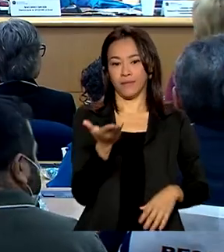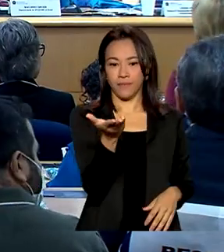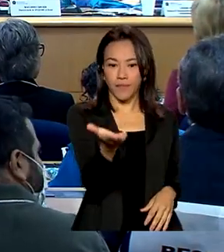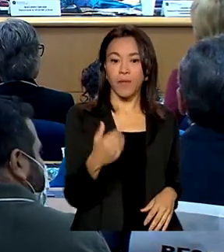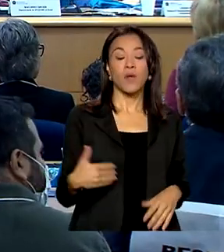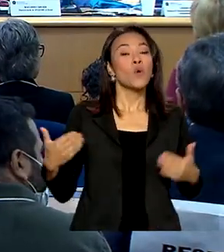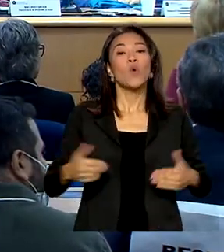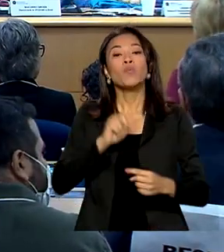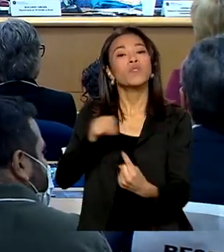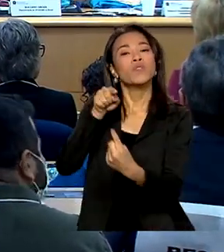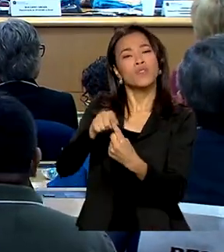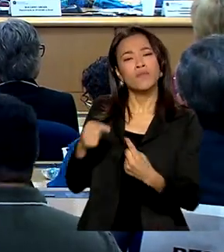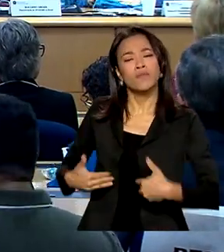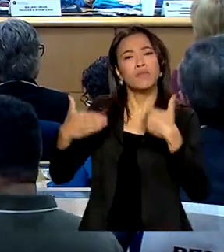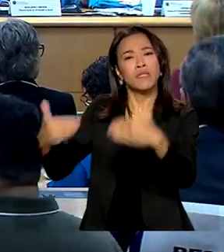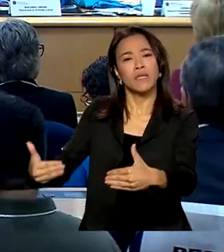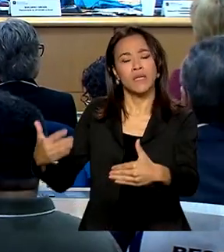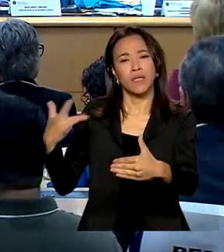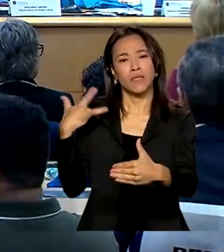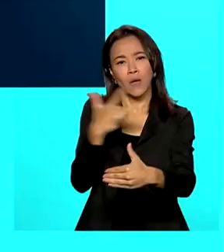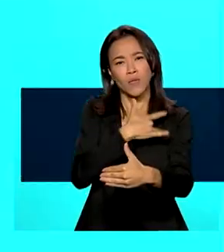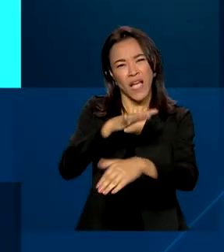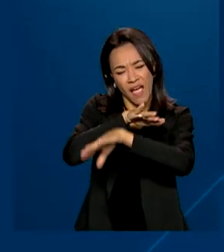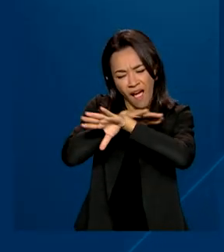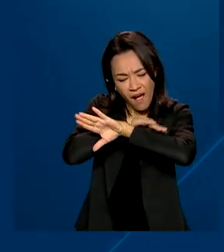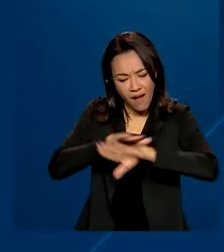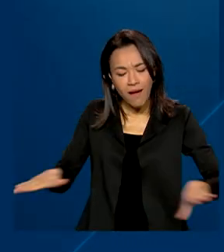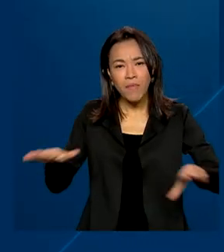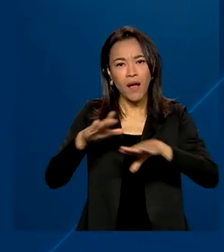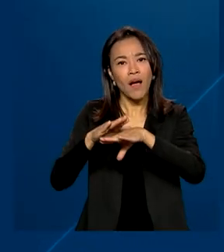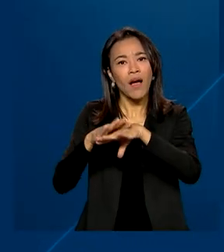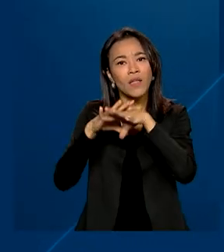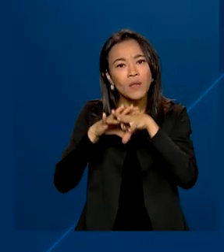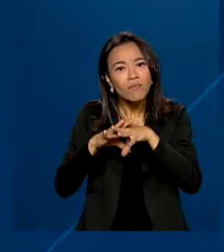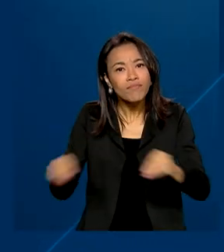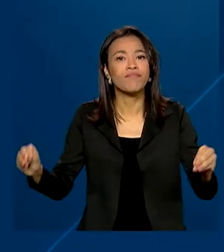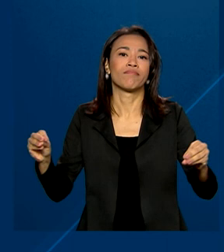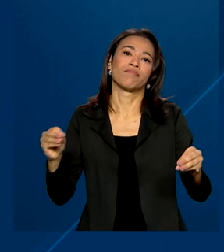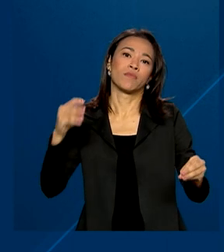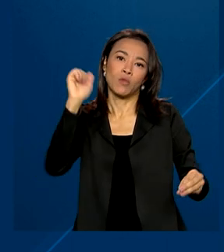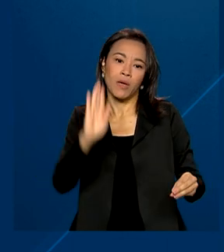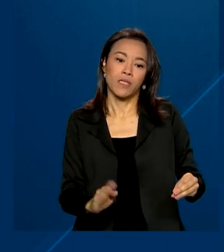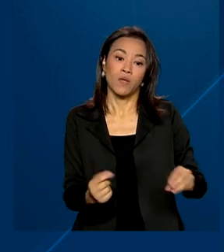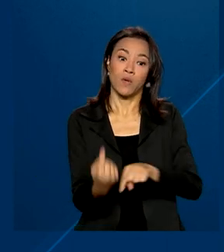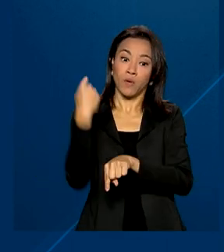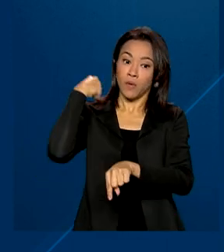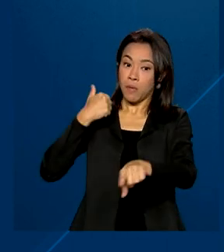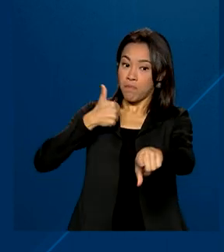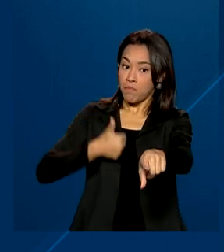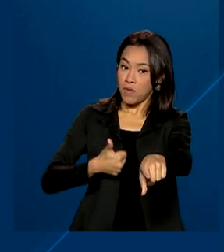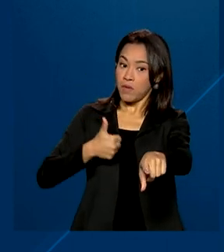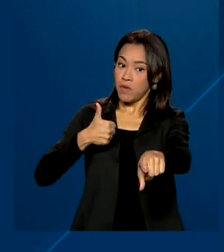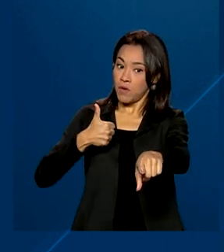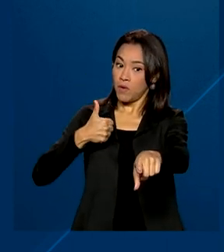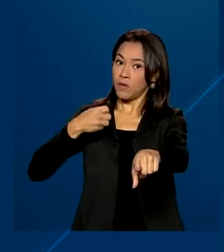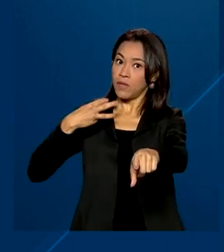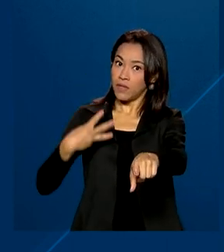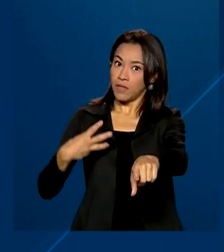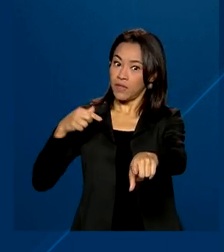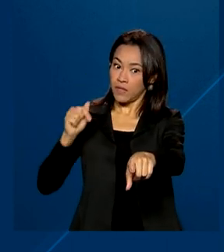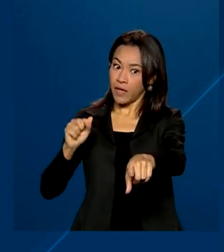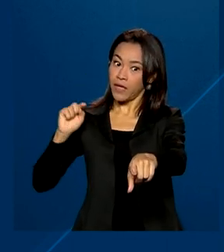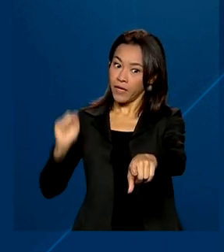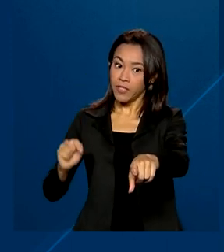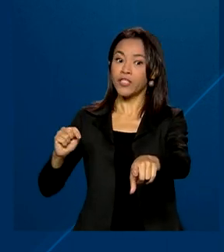da Saúde é acabar com a malária no país em 2021 foram mais de 137 Mil casos de